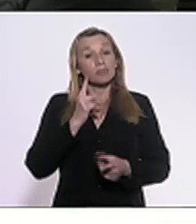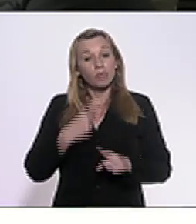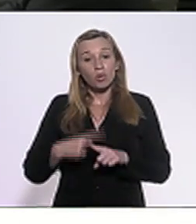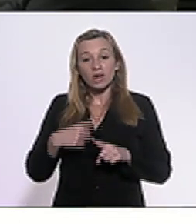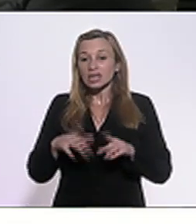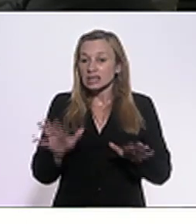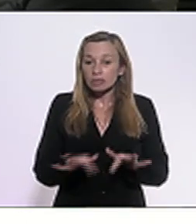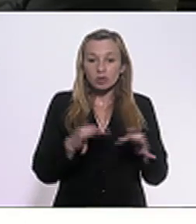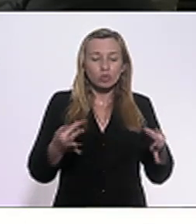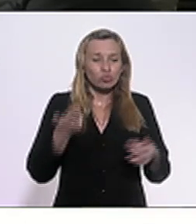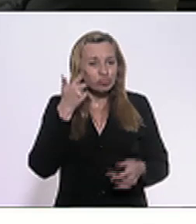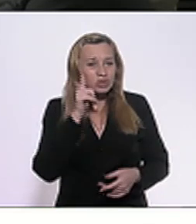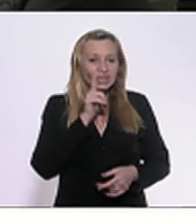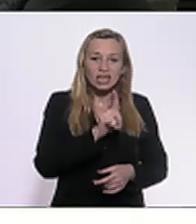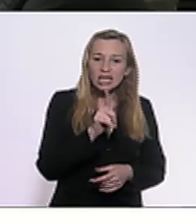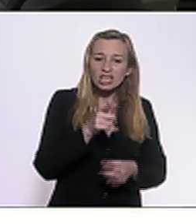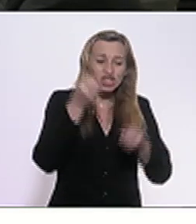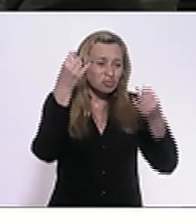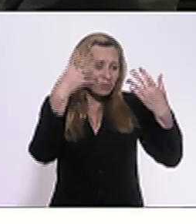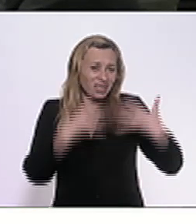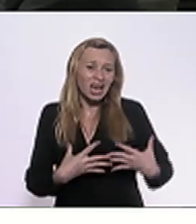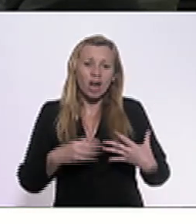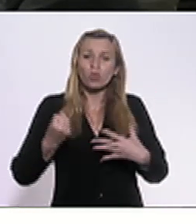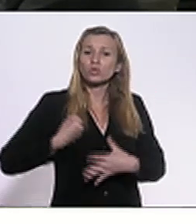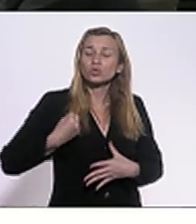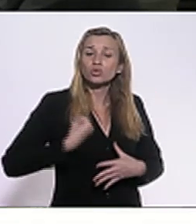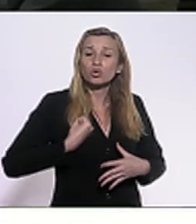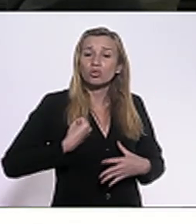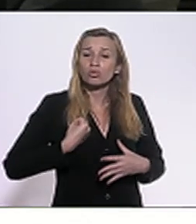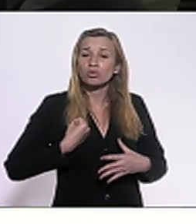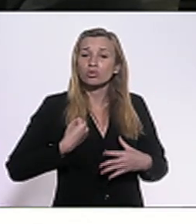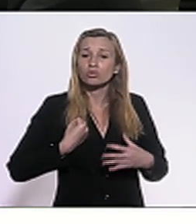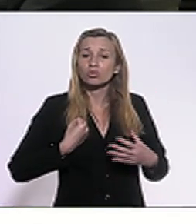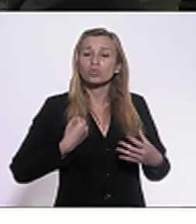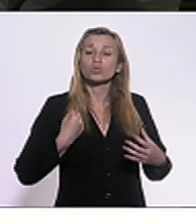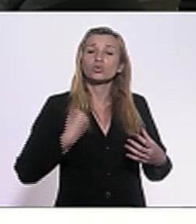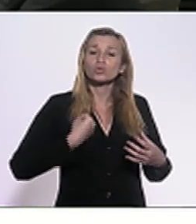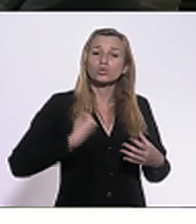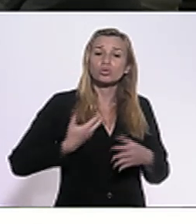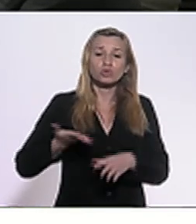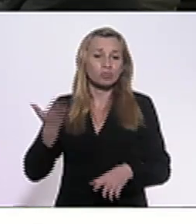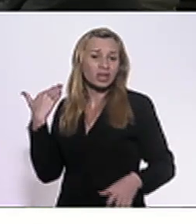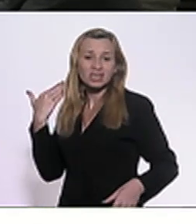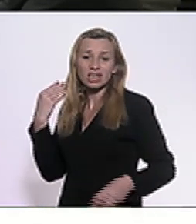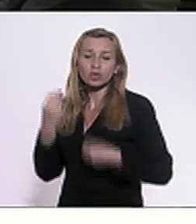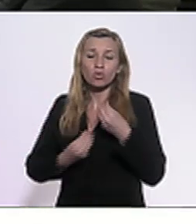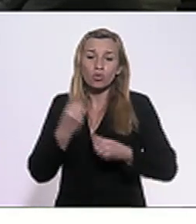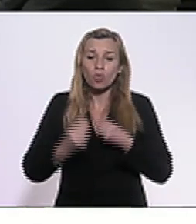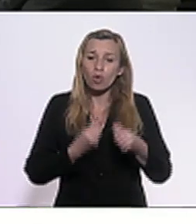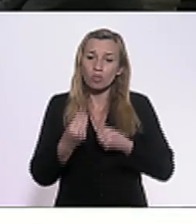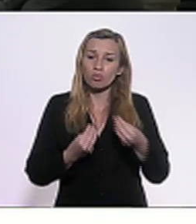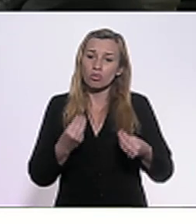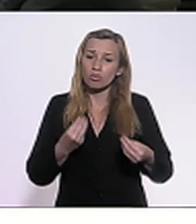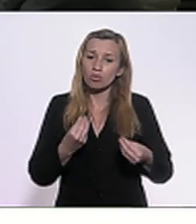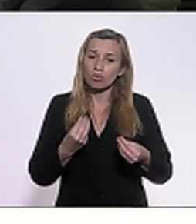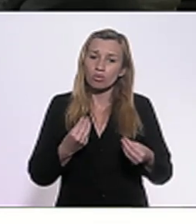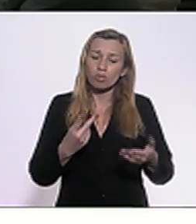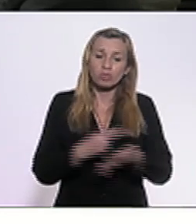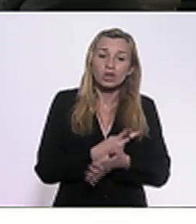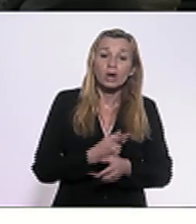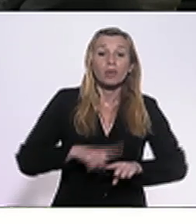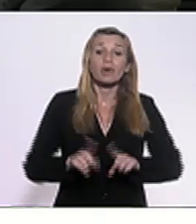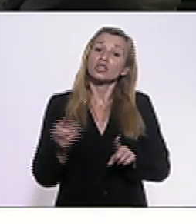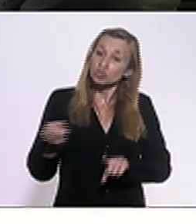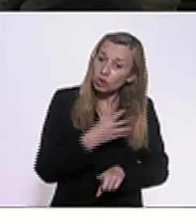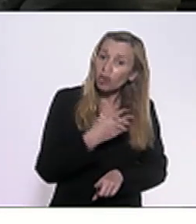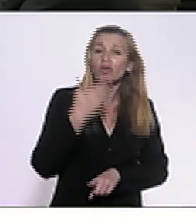consegue explicar um número. Eu não sei te explicar de onde saíram os 5. O número anterior. Exatamente. Os 9 eu consigo explicar. Eu tenho um fluxo, e é um